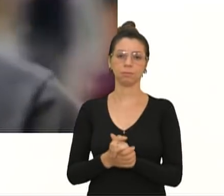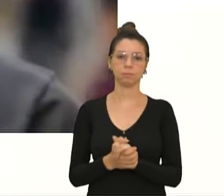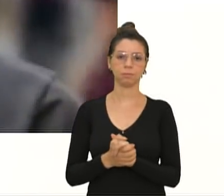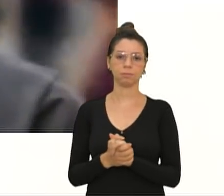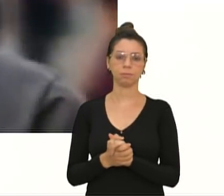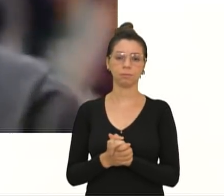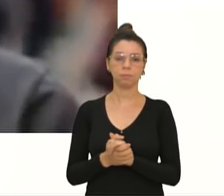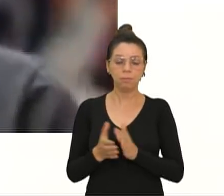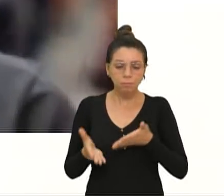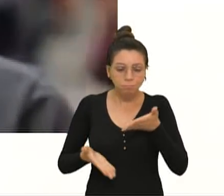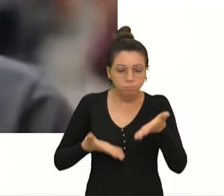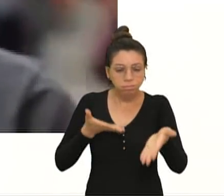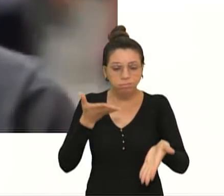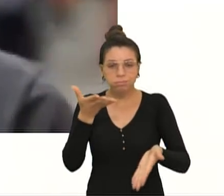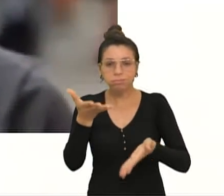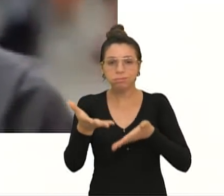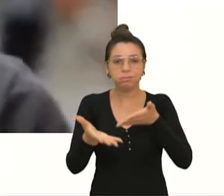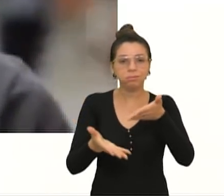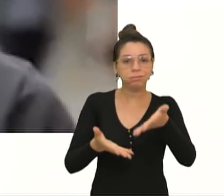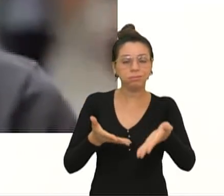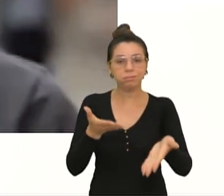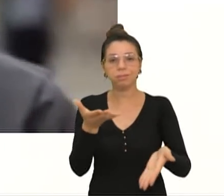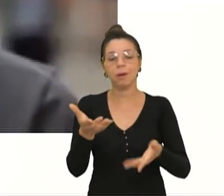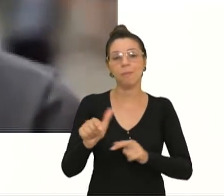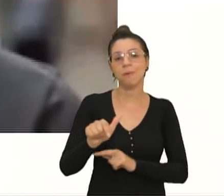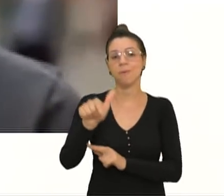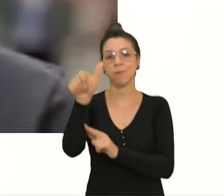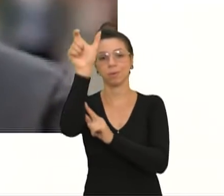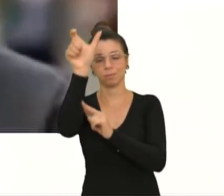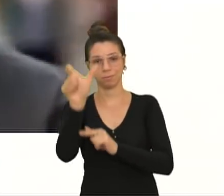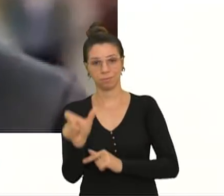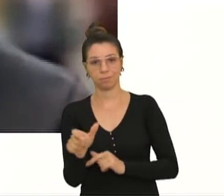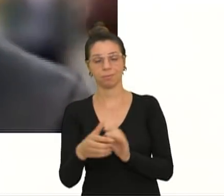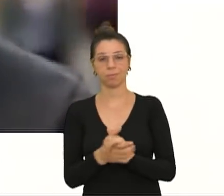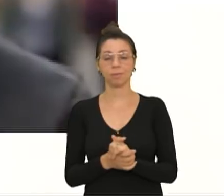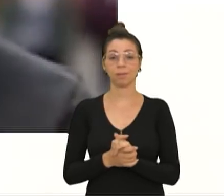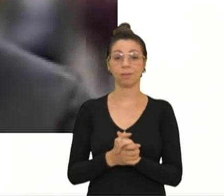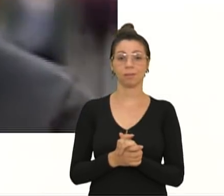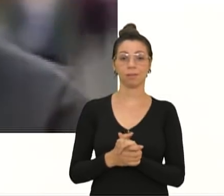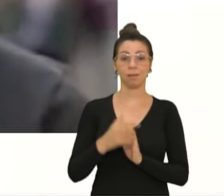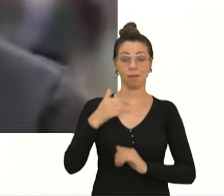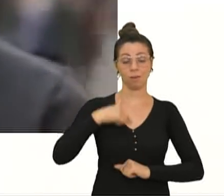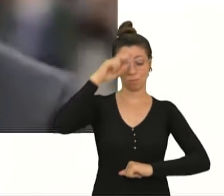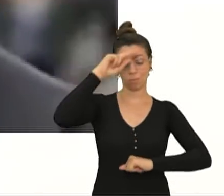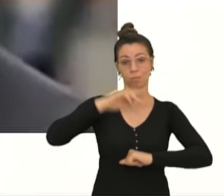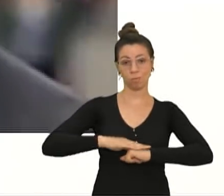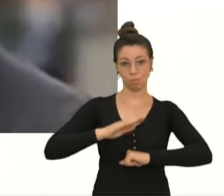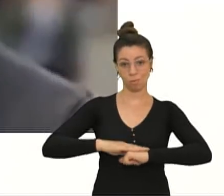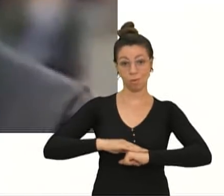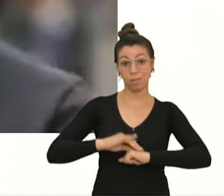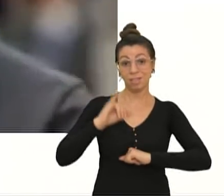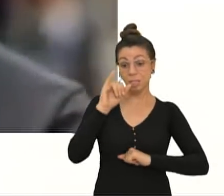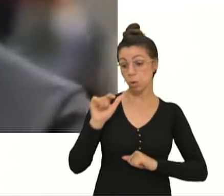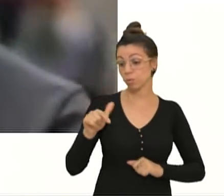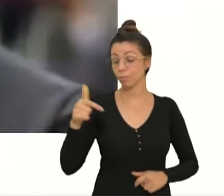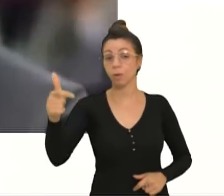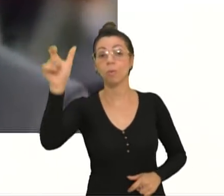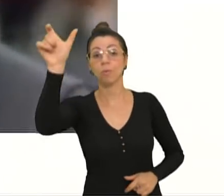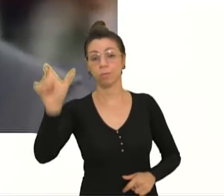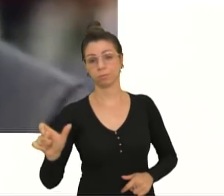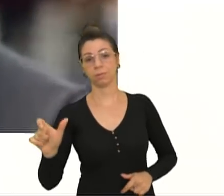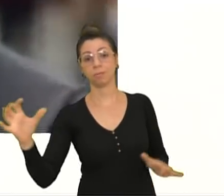por alguém, até porque ninguém é alguém sem um outro alguém. Somos seres